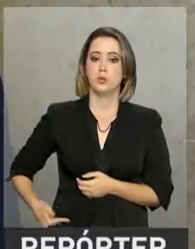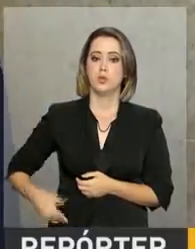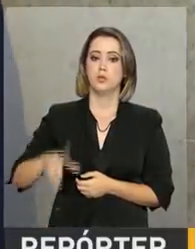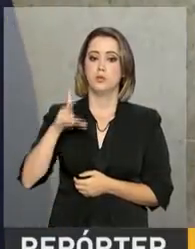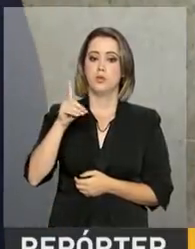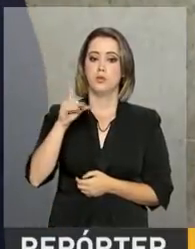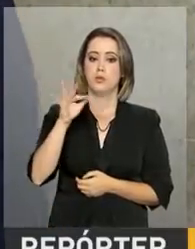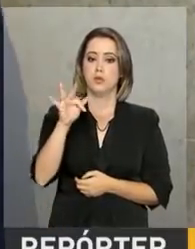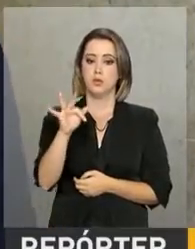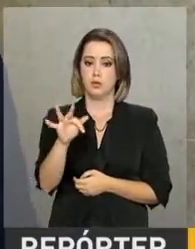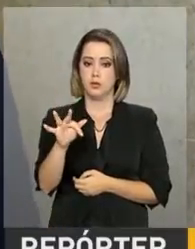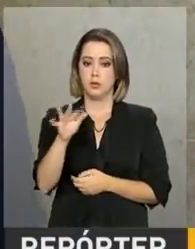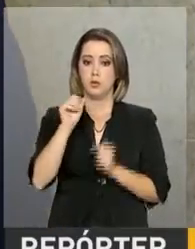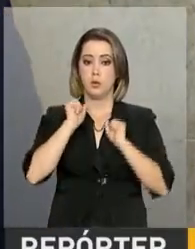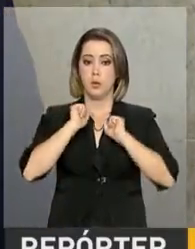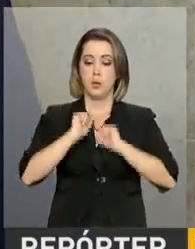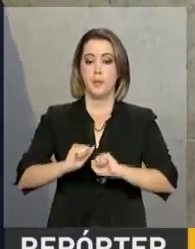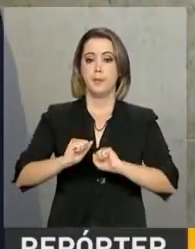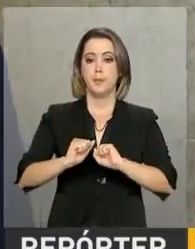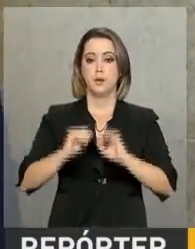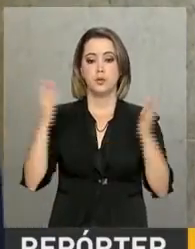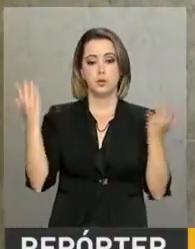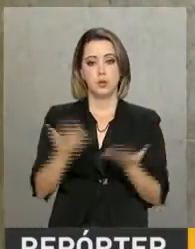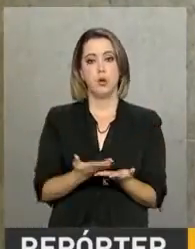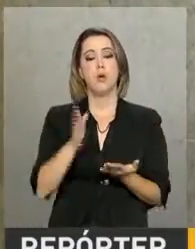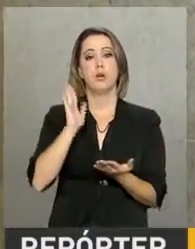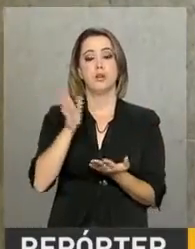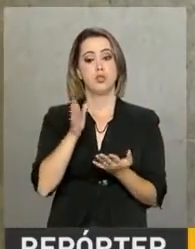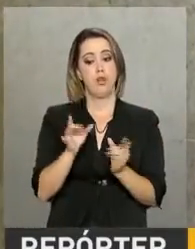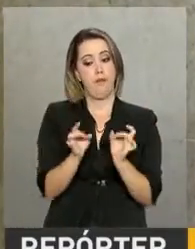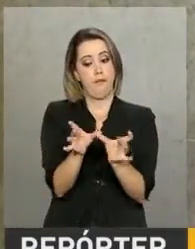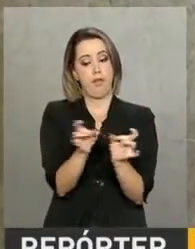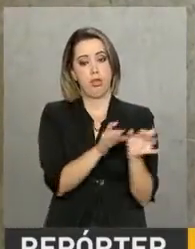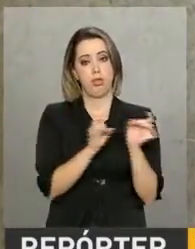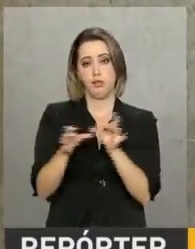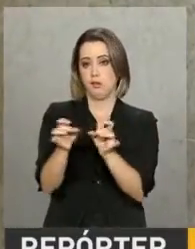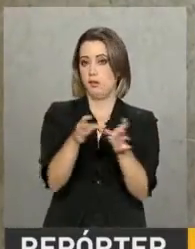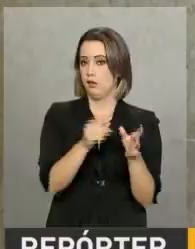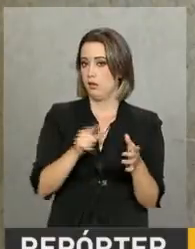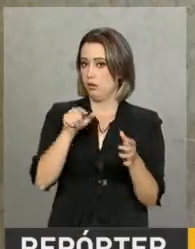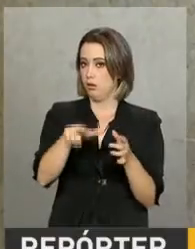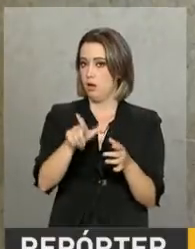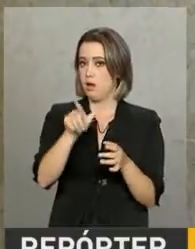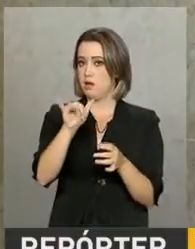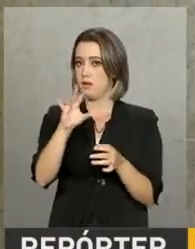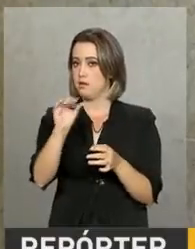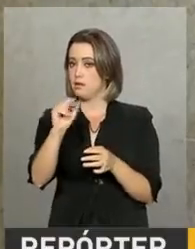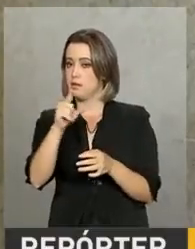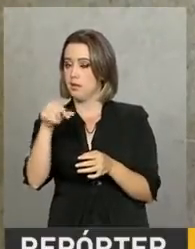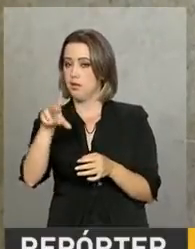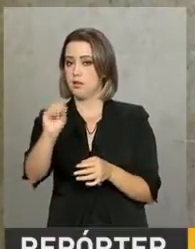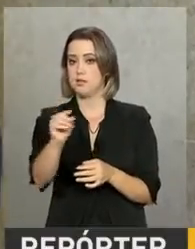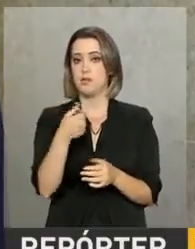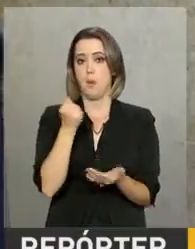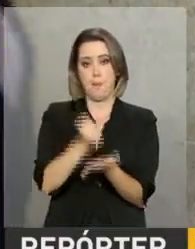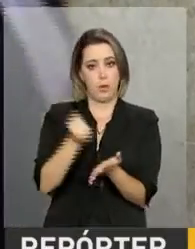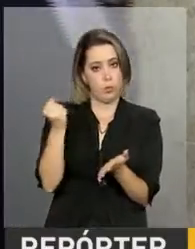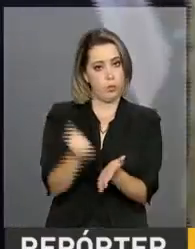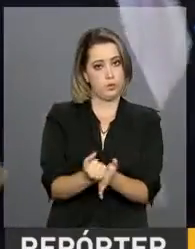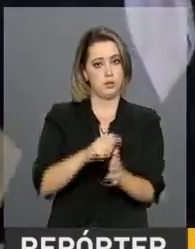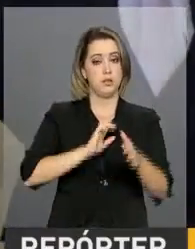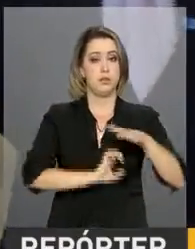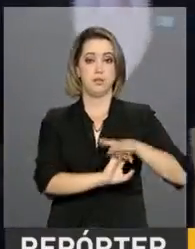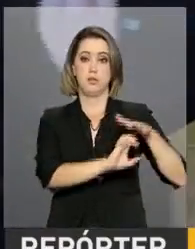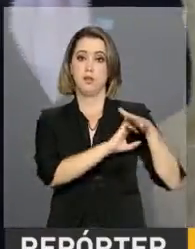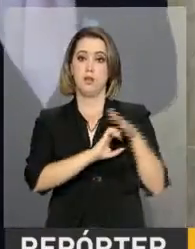imediatamente a fazer ao processo licitatório para a contratação dos serviços de